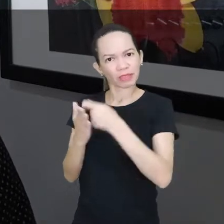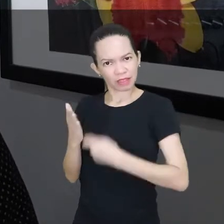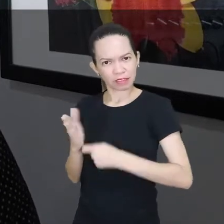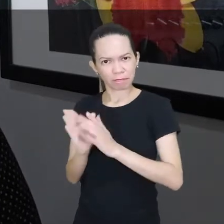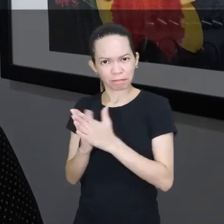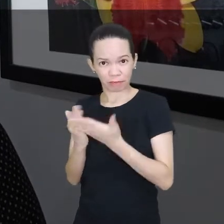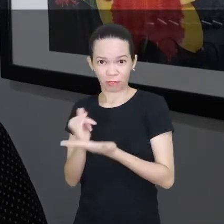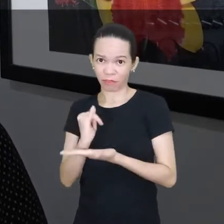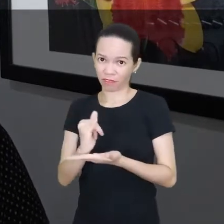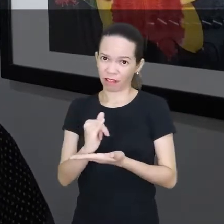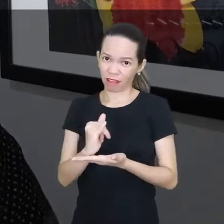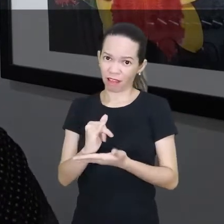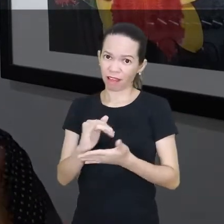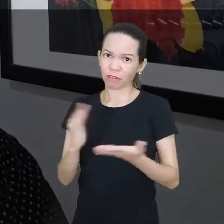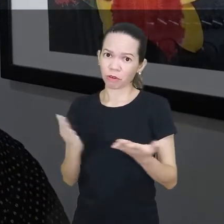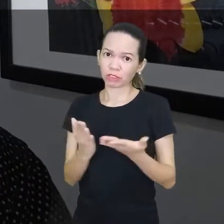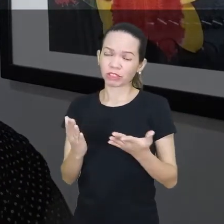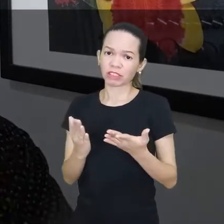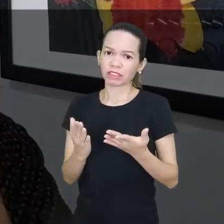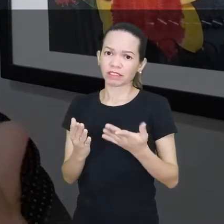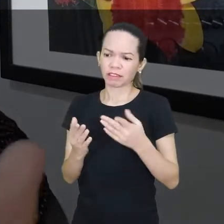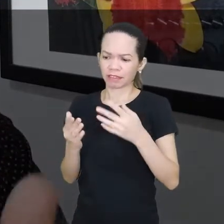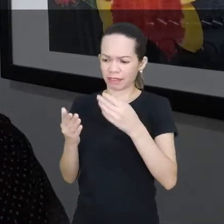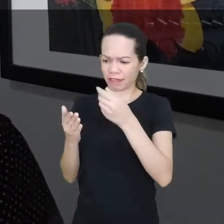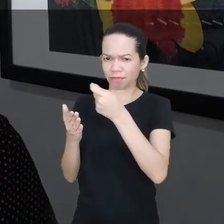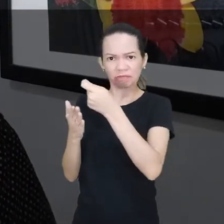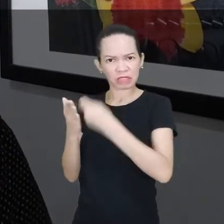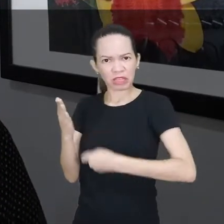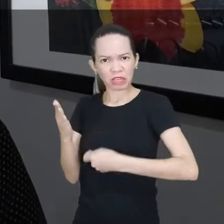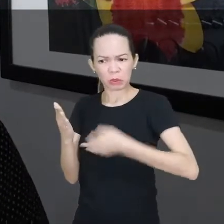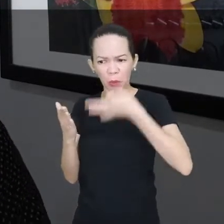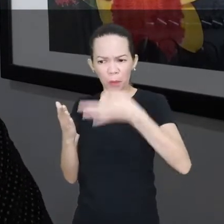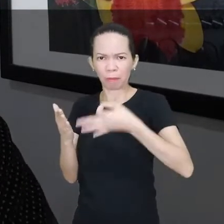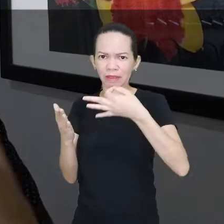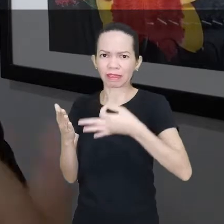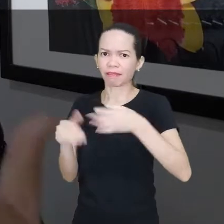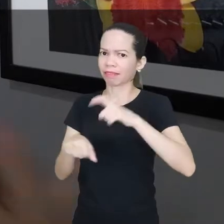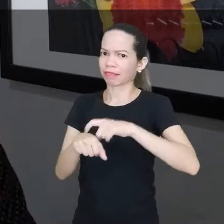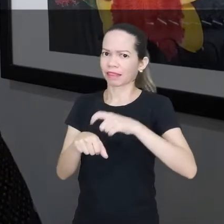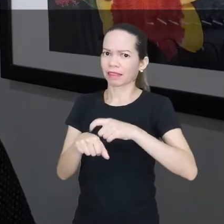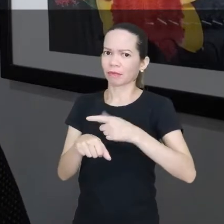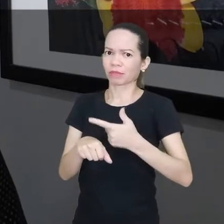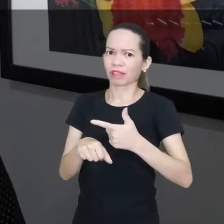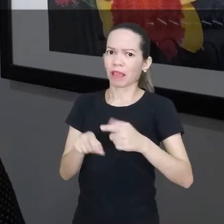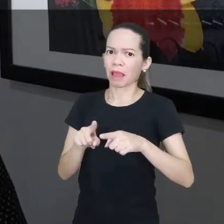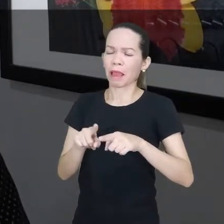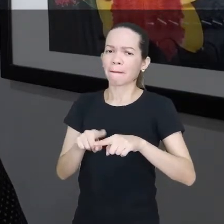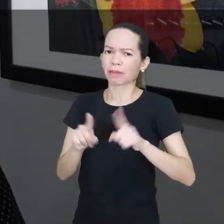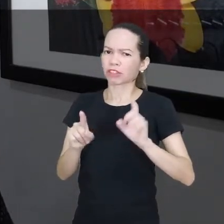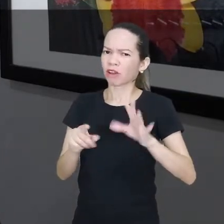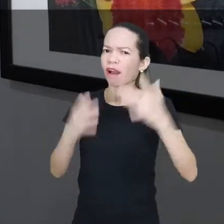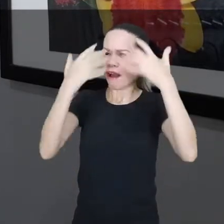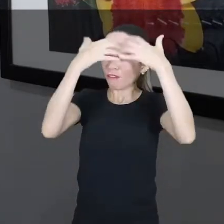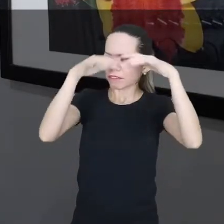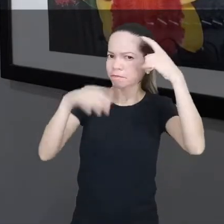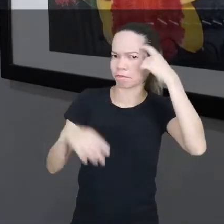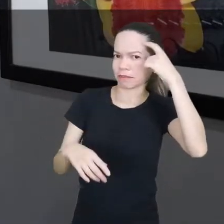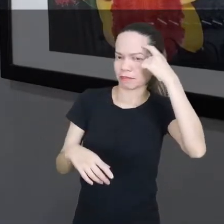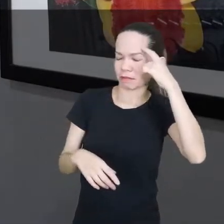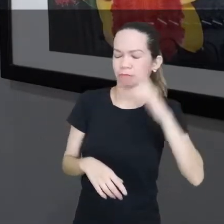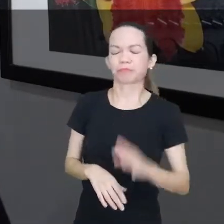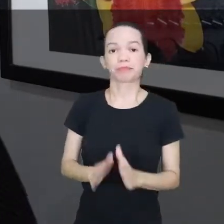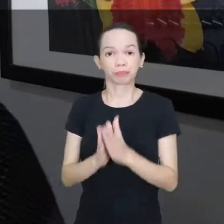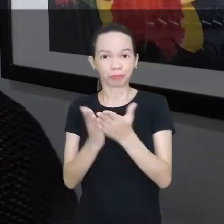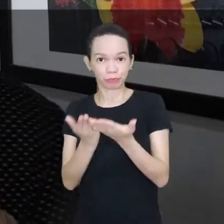texto hoje, porque a gente não vai dar tempo de comentar devido ao nosso tempo aqui, que eu estou compartilhando com você algumas coisas.